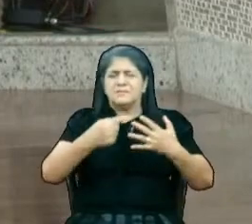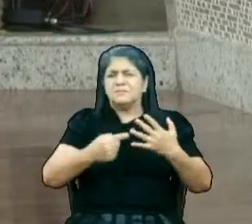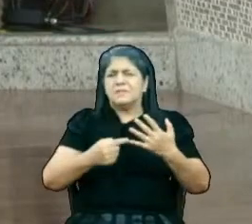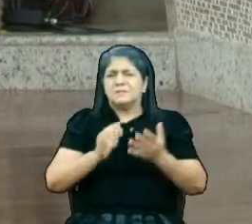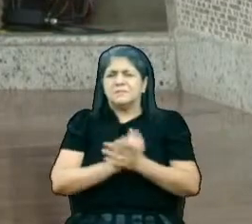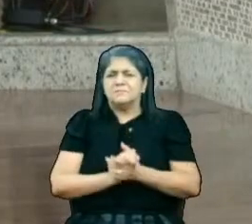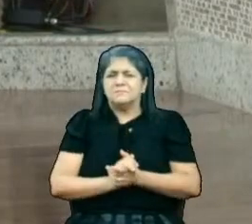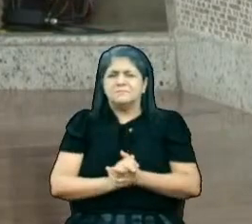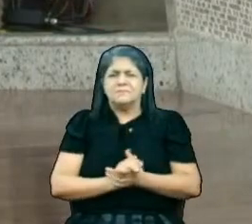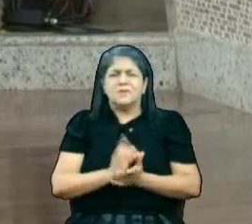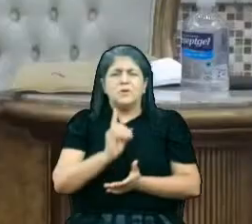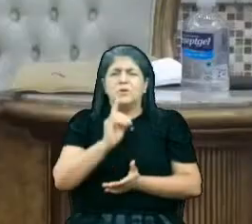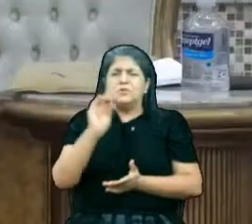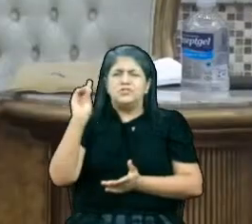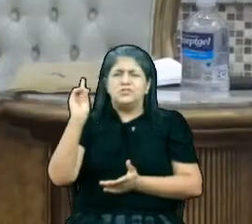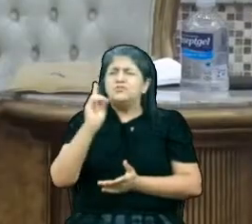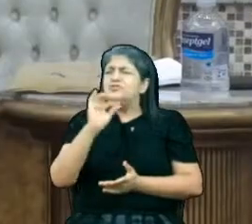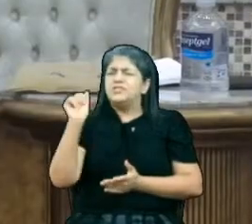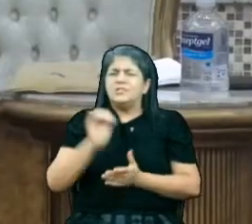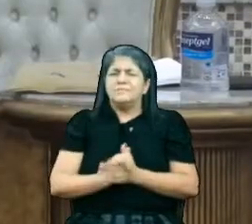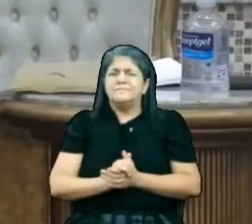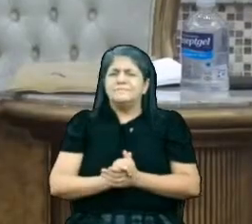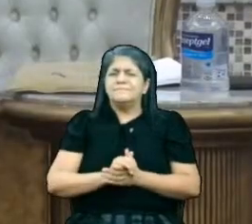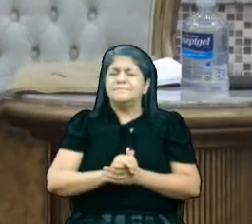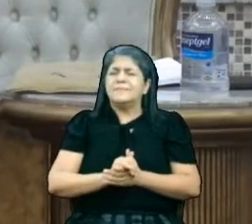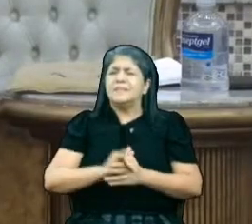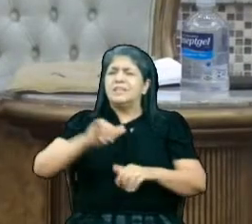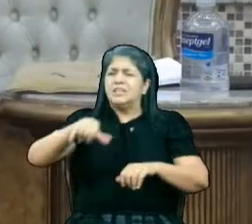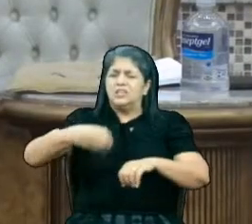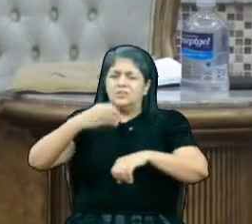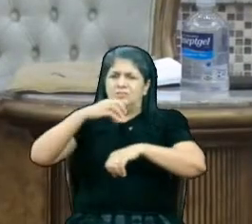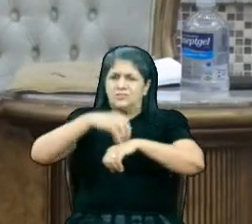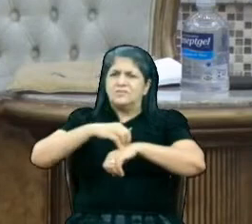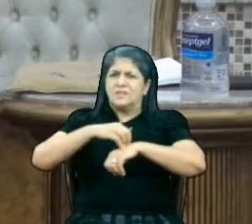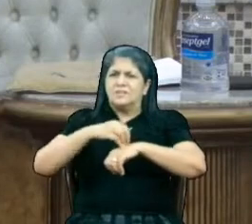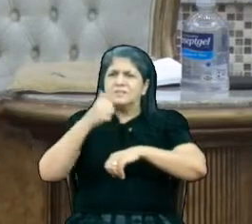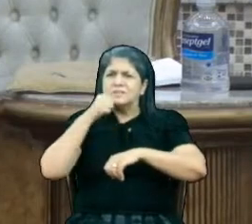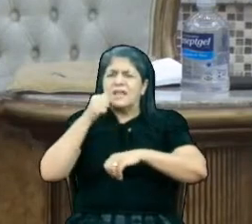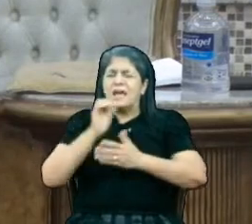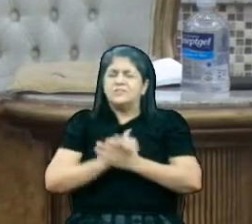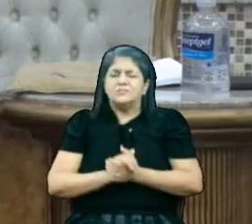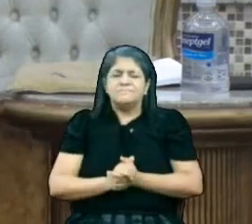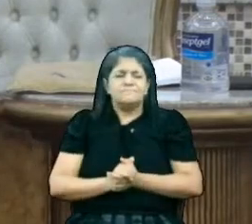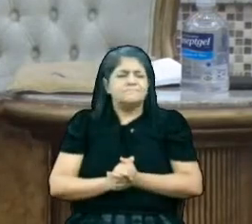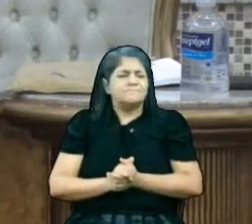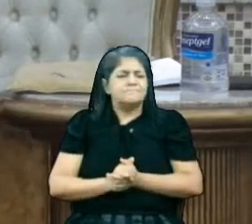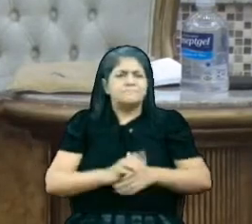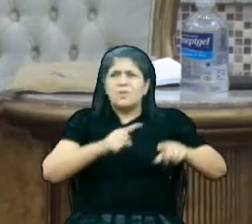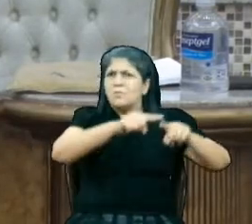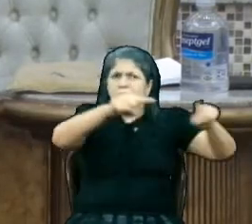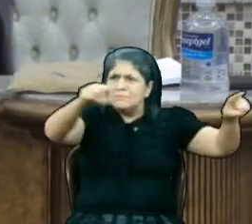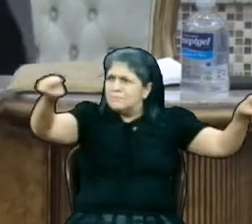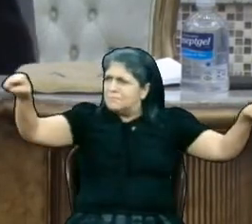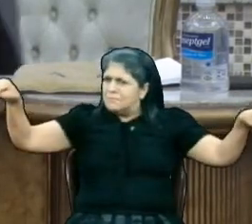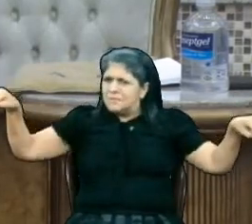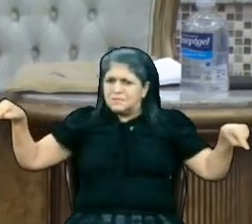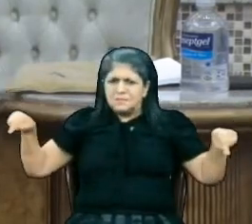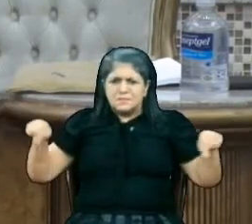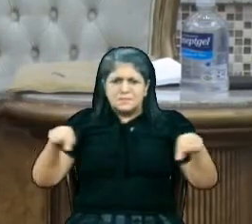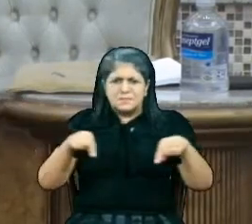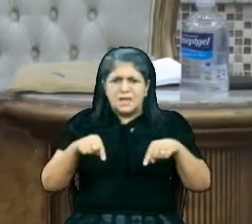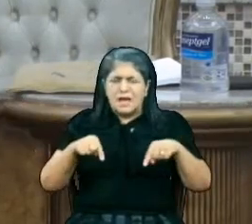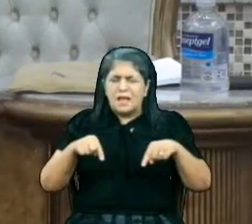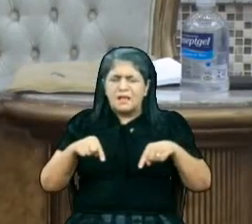hotel muito grande assim e eu vi que chegava moças e se assentava cada uma numa